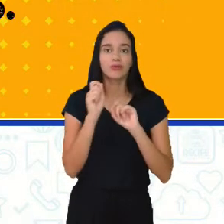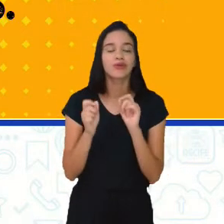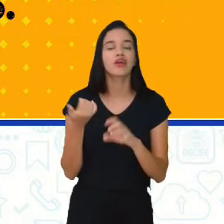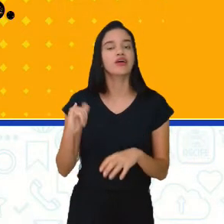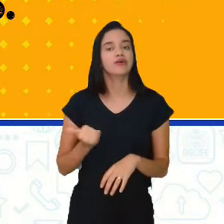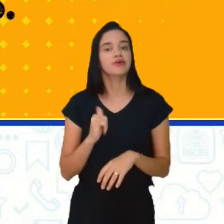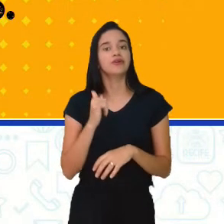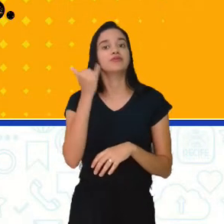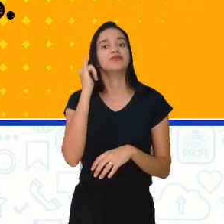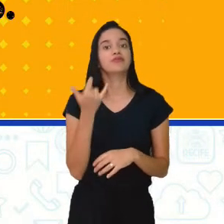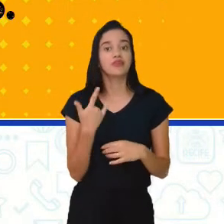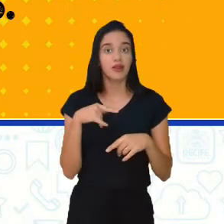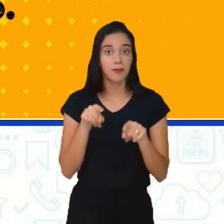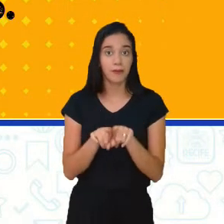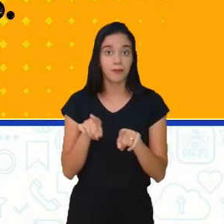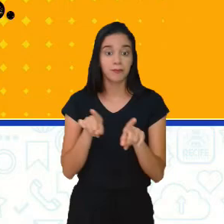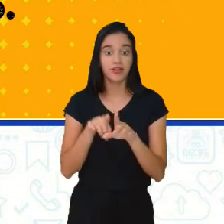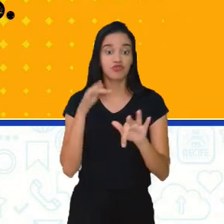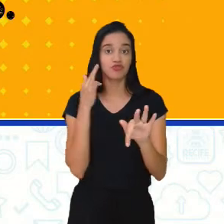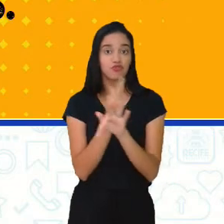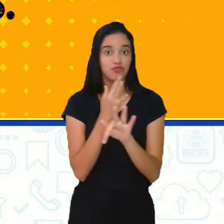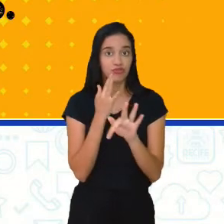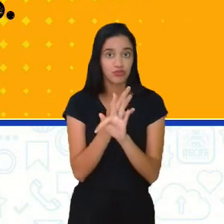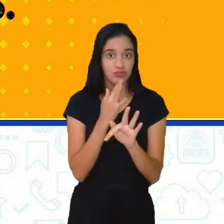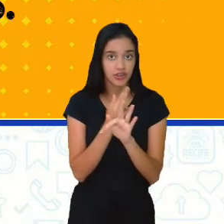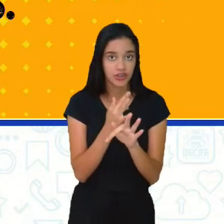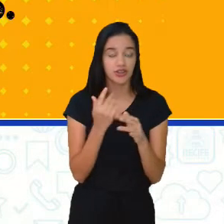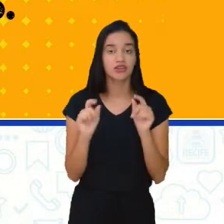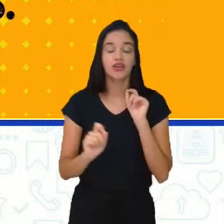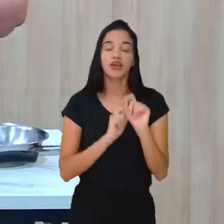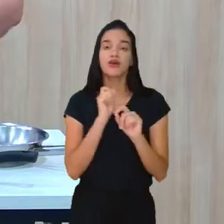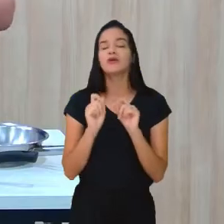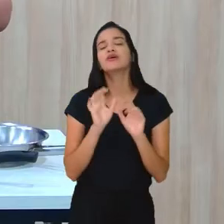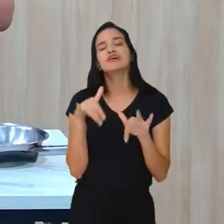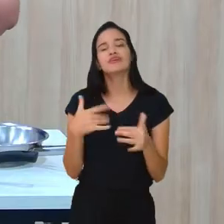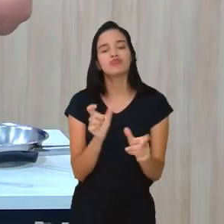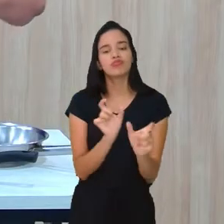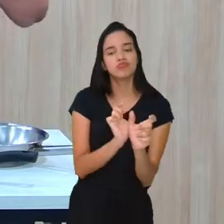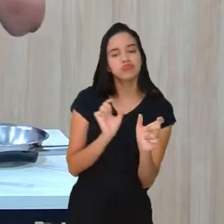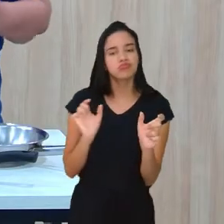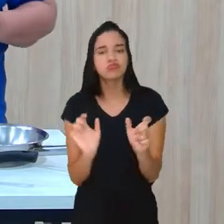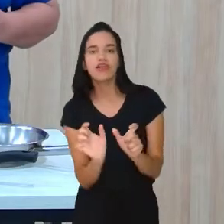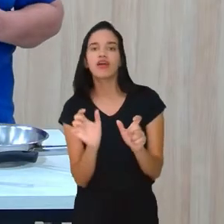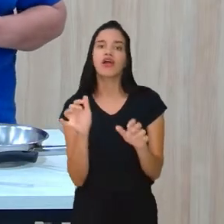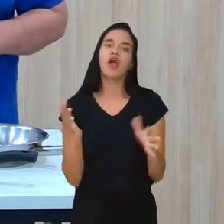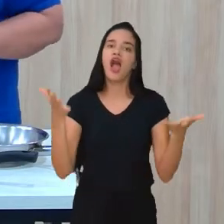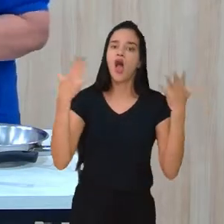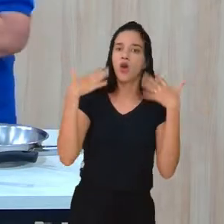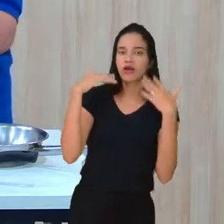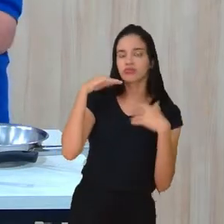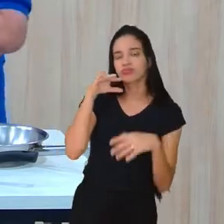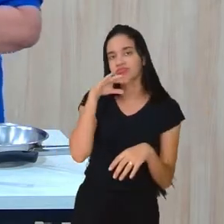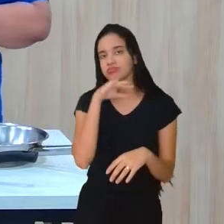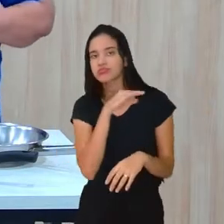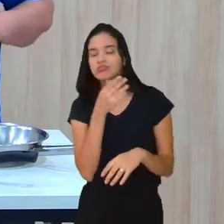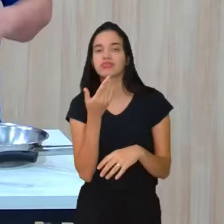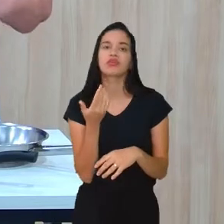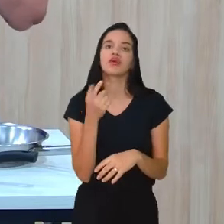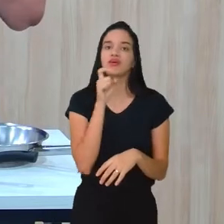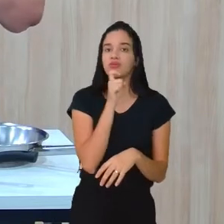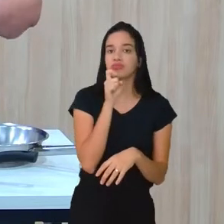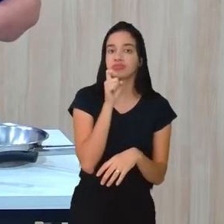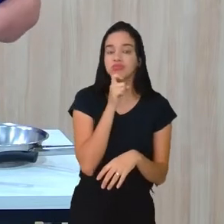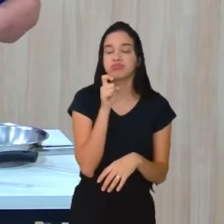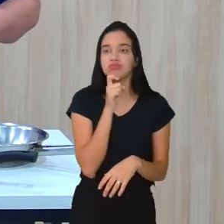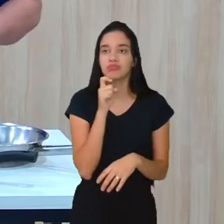termofísica, os quais são considerados sinônimos. Então, a gente está sempre se referindo a calor e temperatura em relação aí